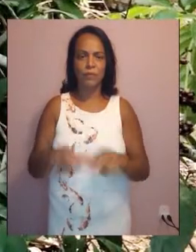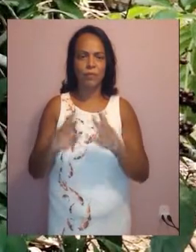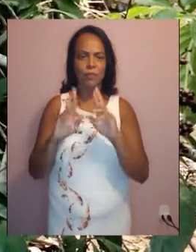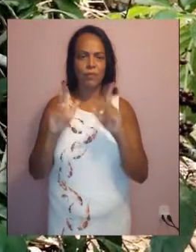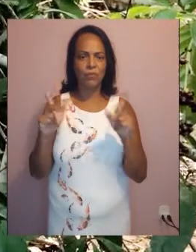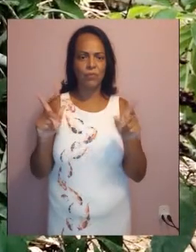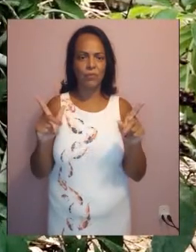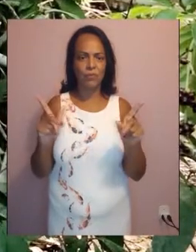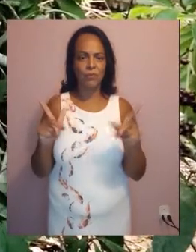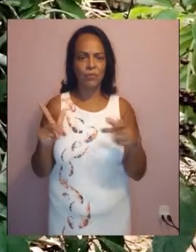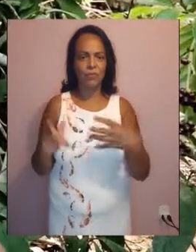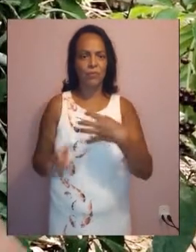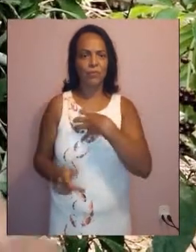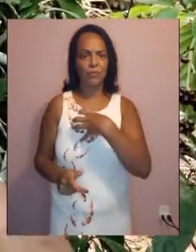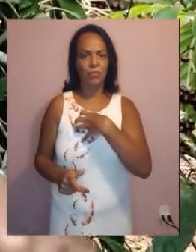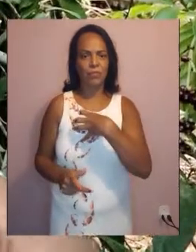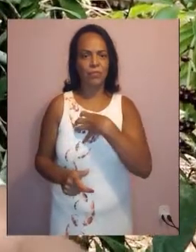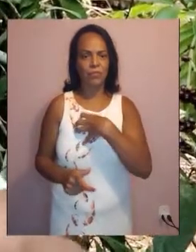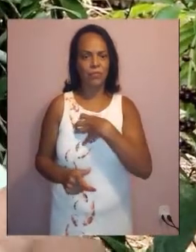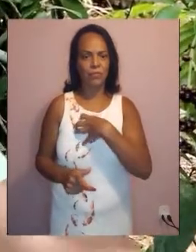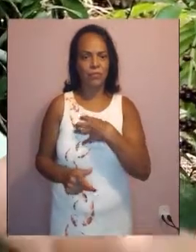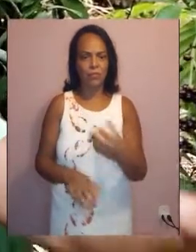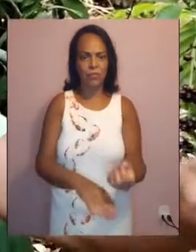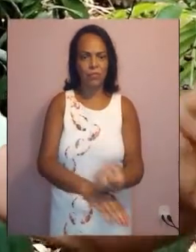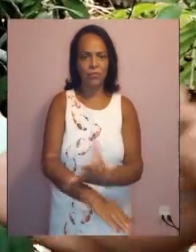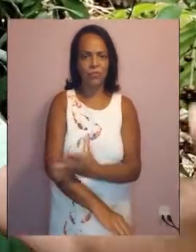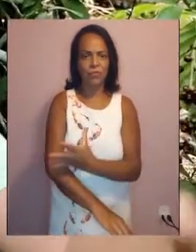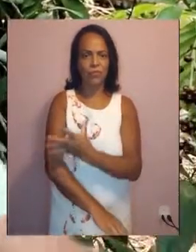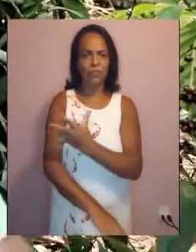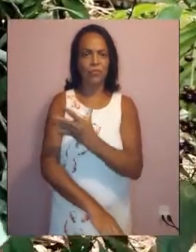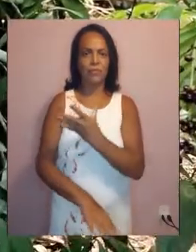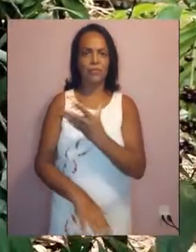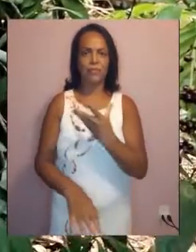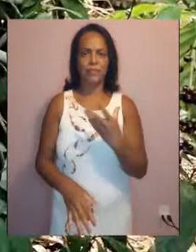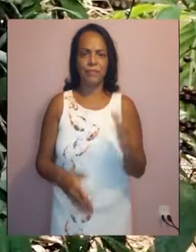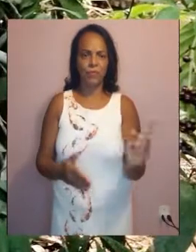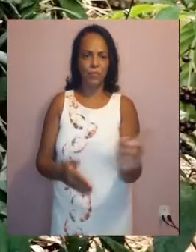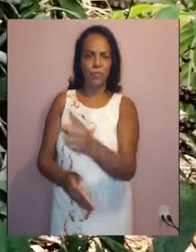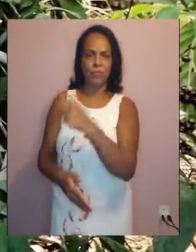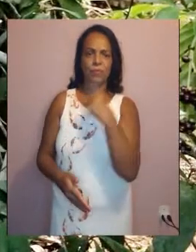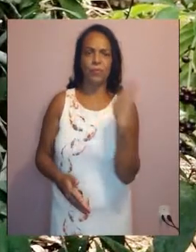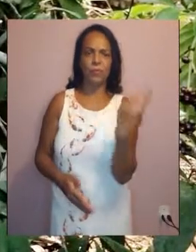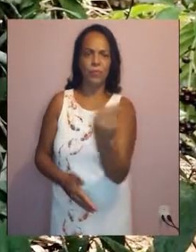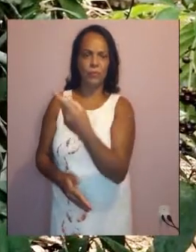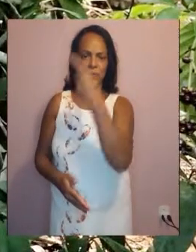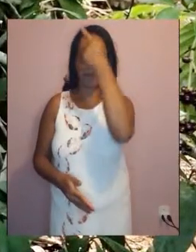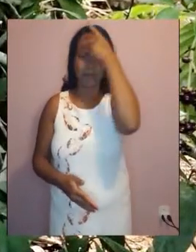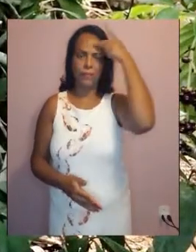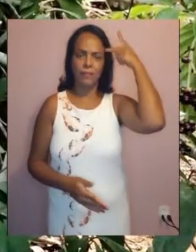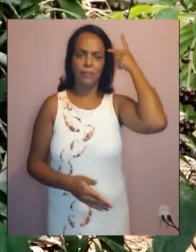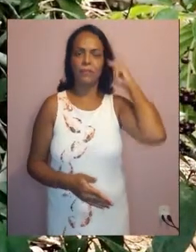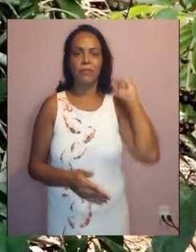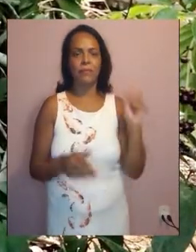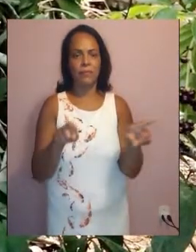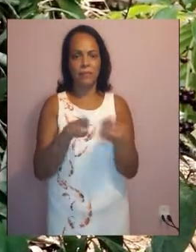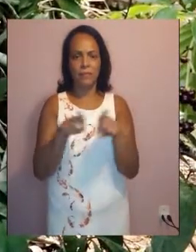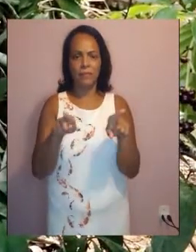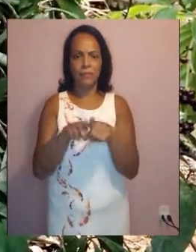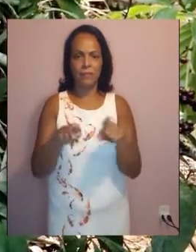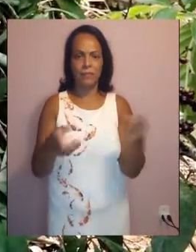o efeito também já estava chegando nos outros. Aí era